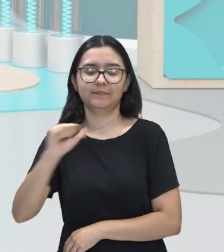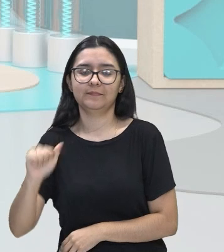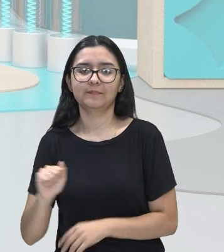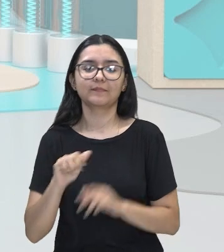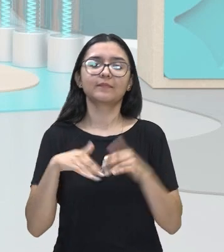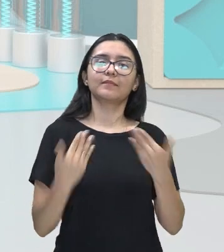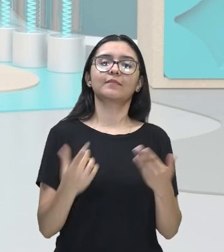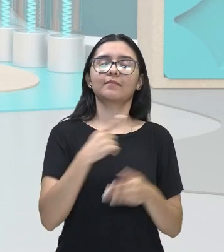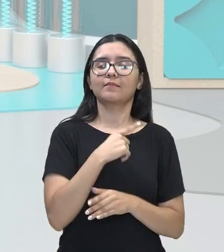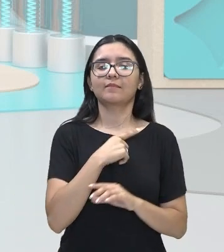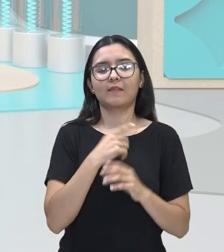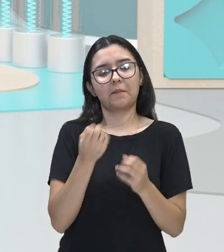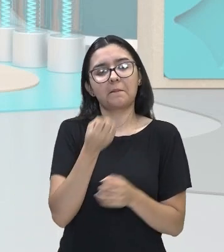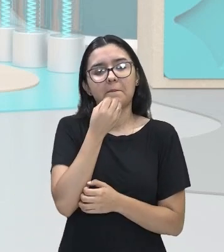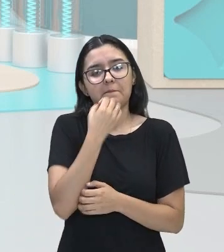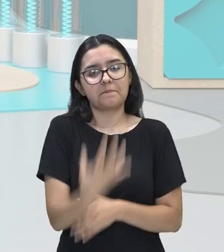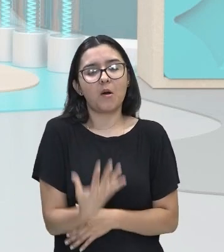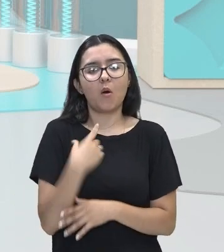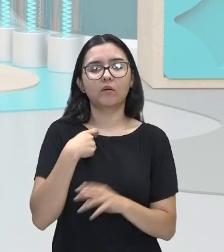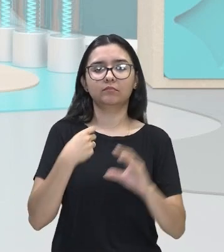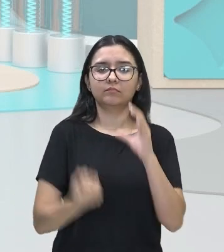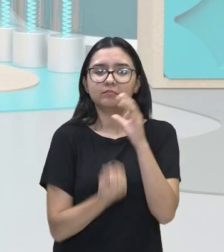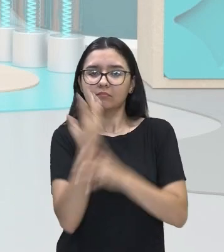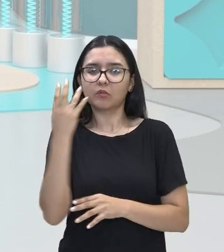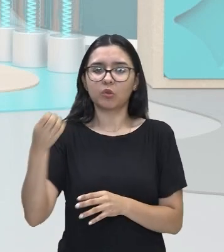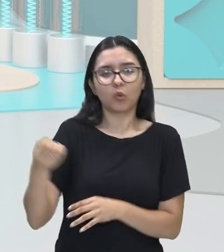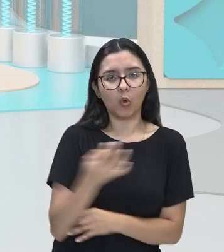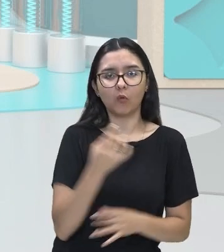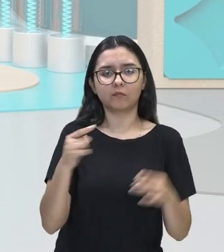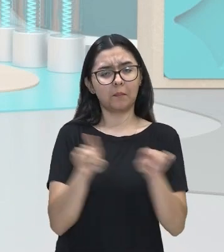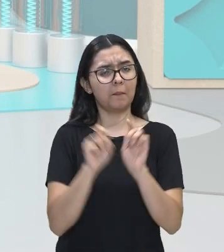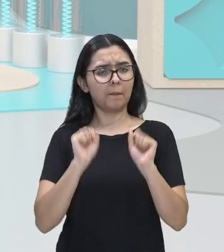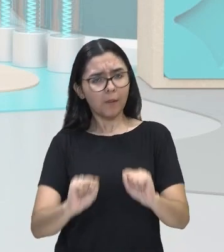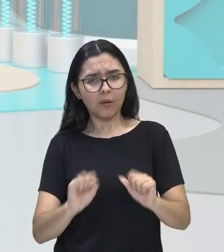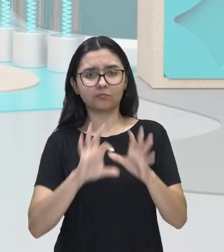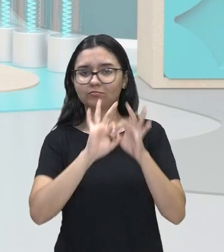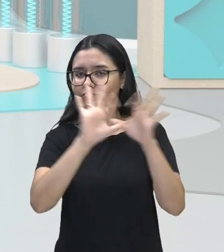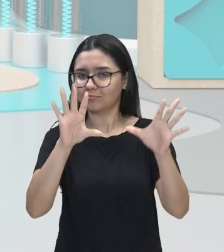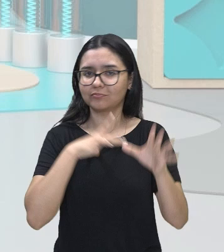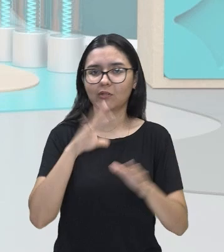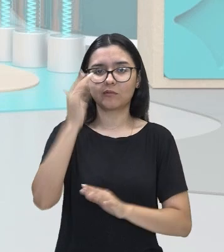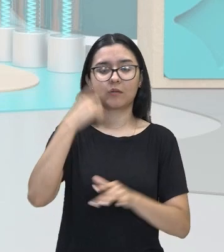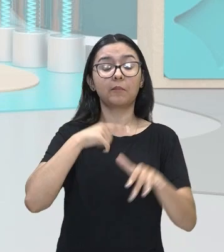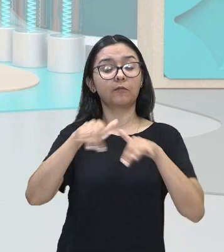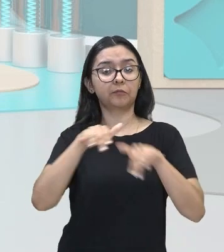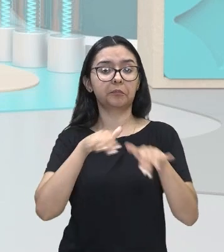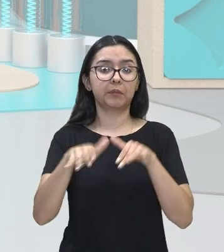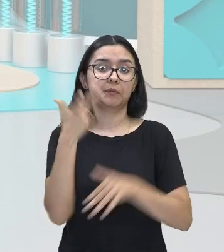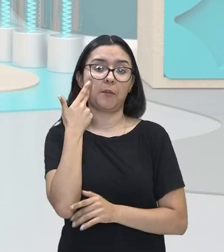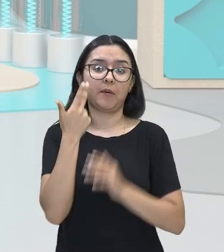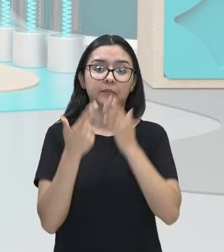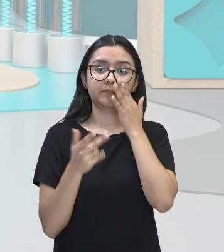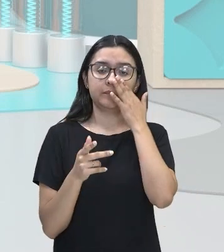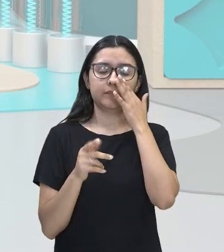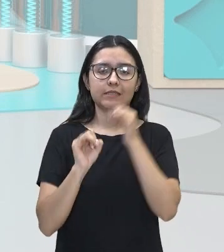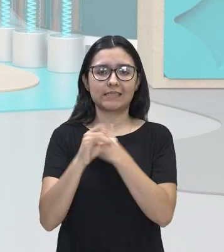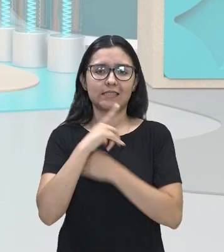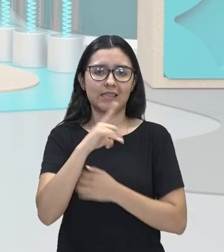vale a pena, inovar pode acontecer aí no momento de dançar, quem sabe a gente vê